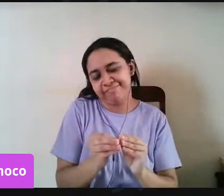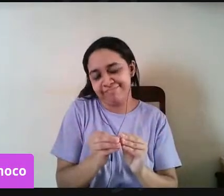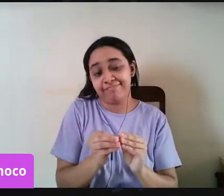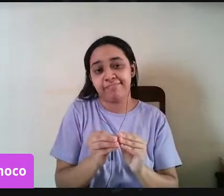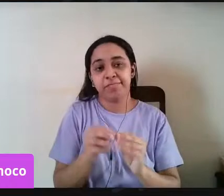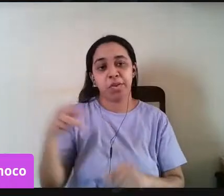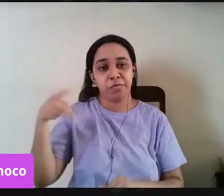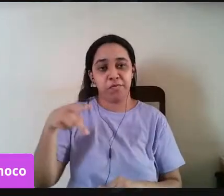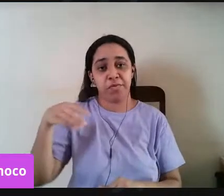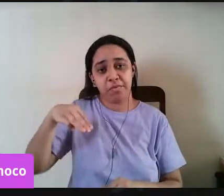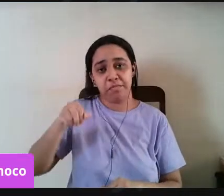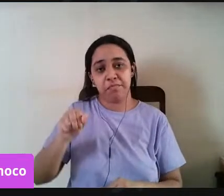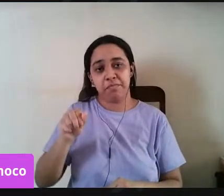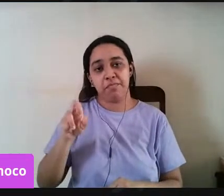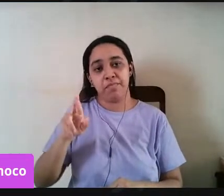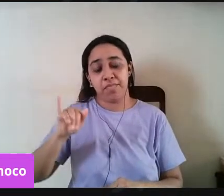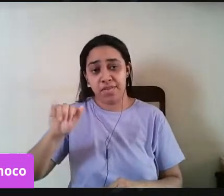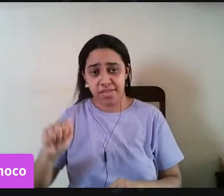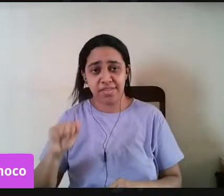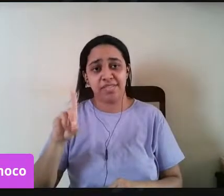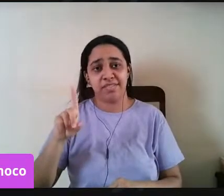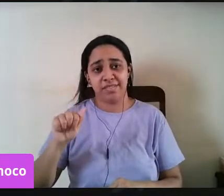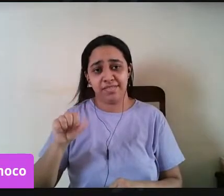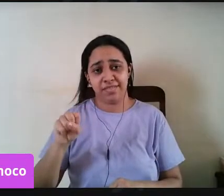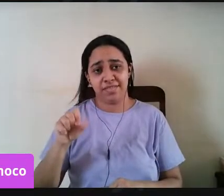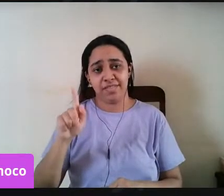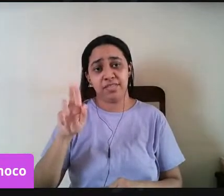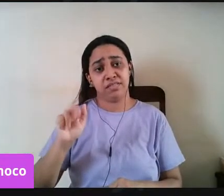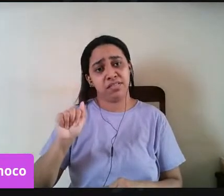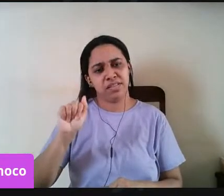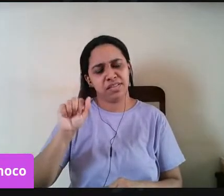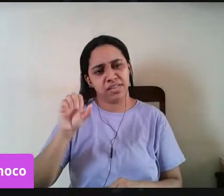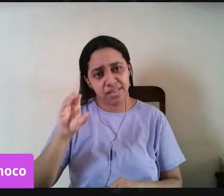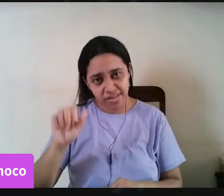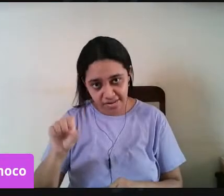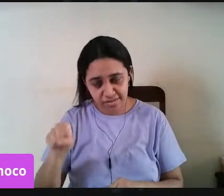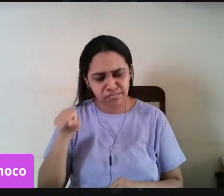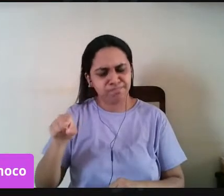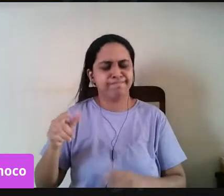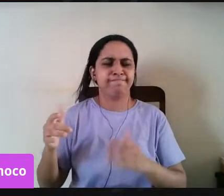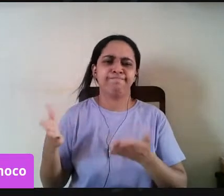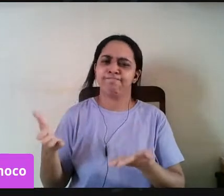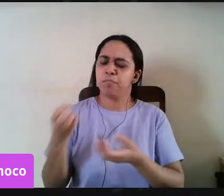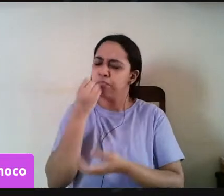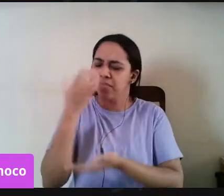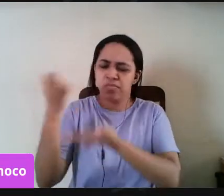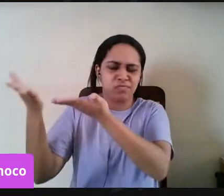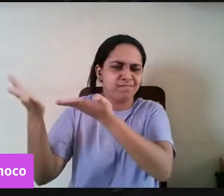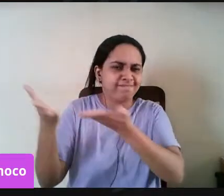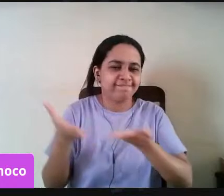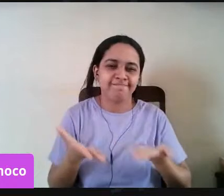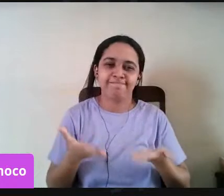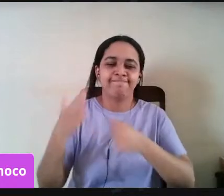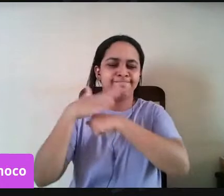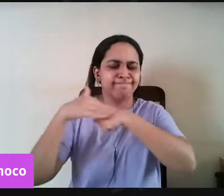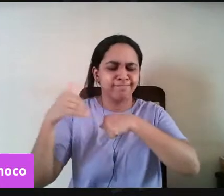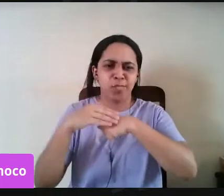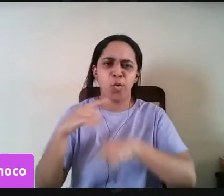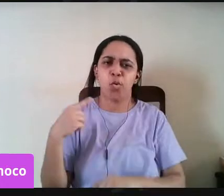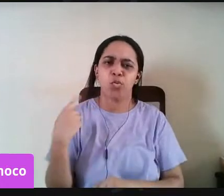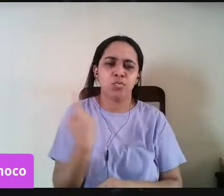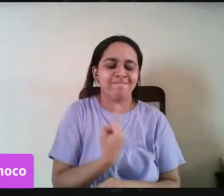professora Maria das Graças, que você se sinta muito bem-vinda. Nós estamos muito felizes com a